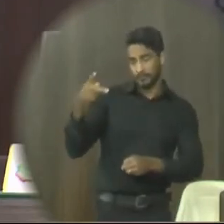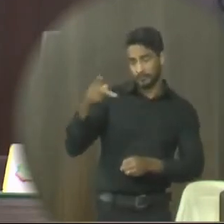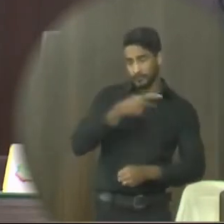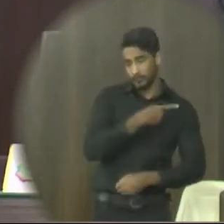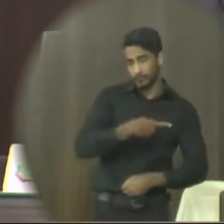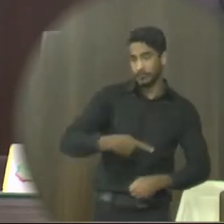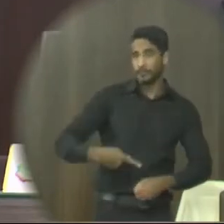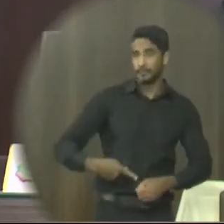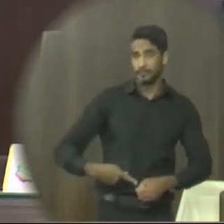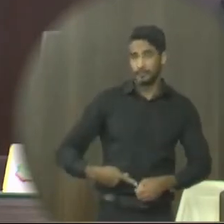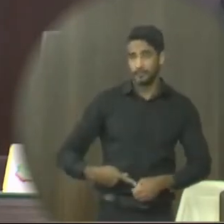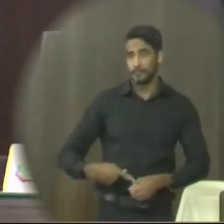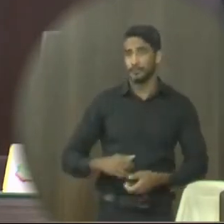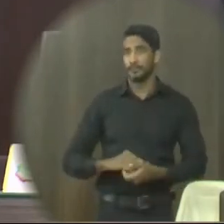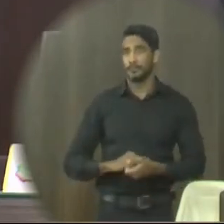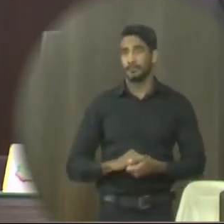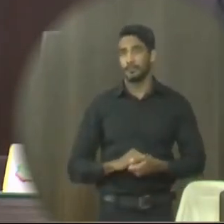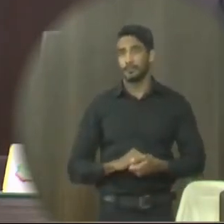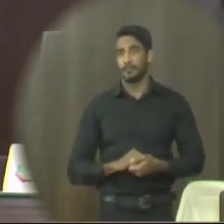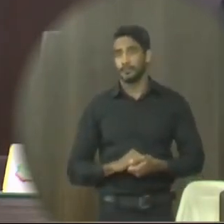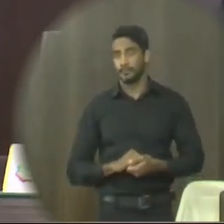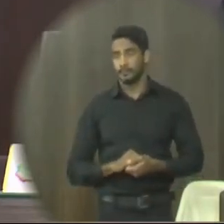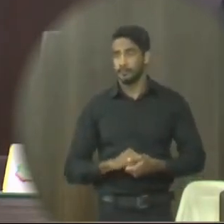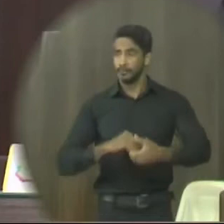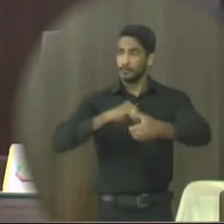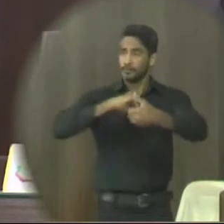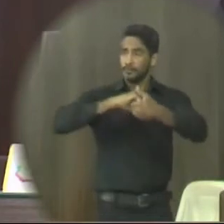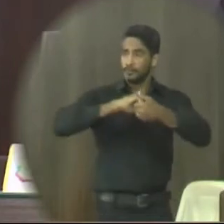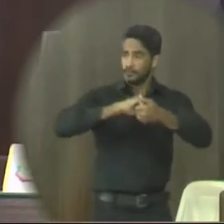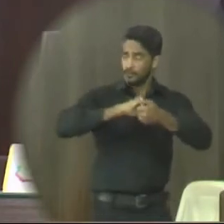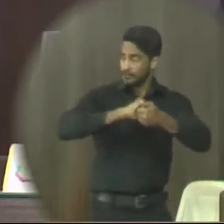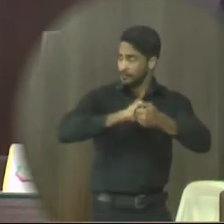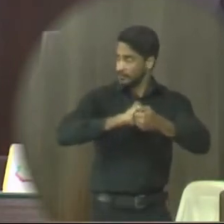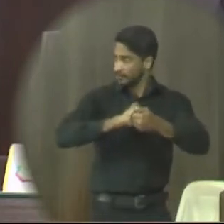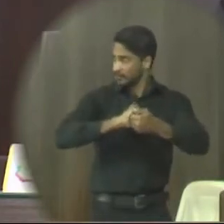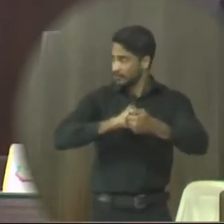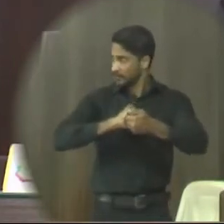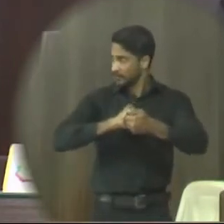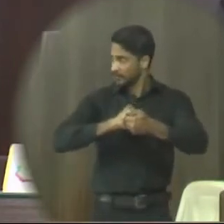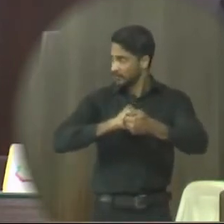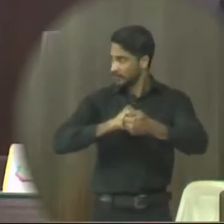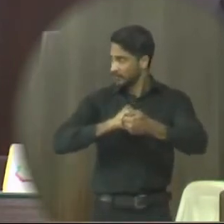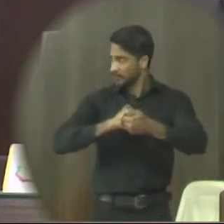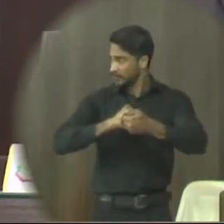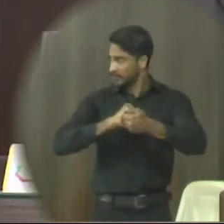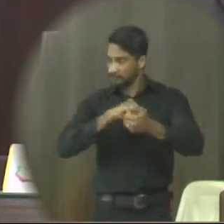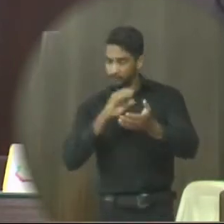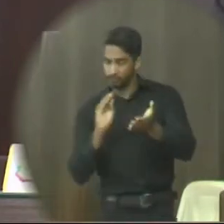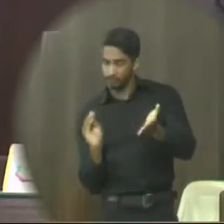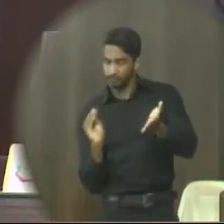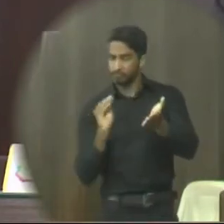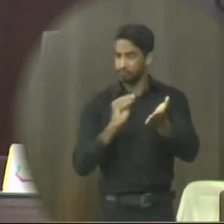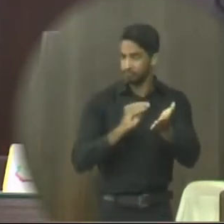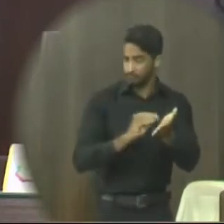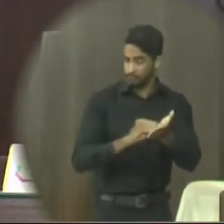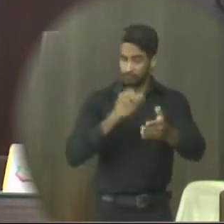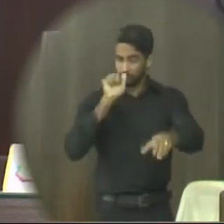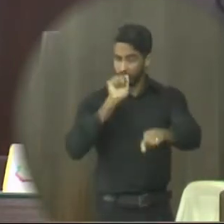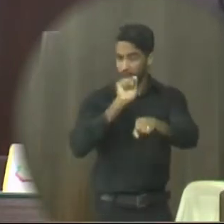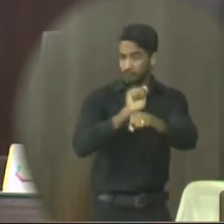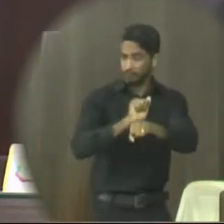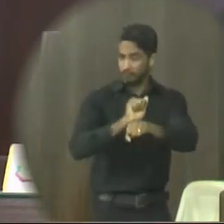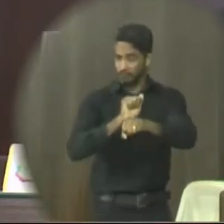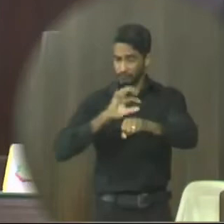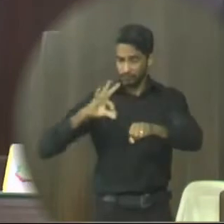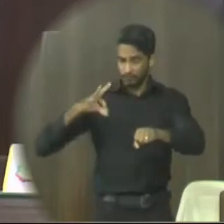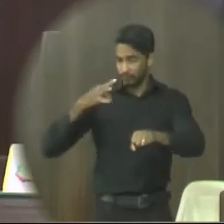Presidente. Com os meus cumprimentos, sigo os senhores presentes para se protocolar mensagem de veto total